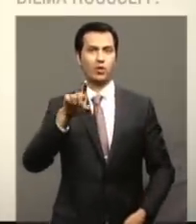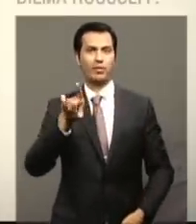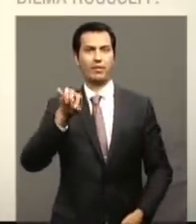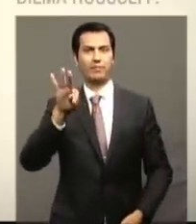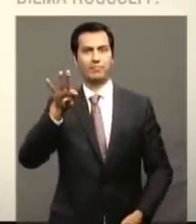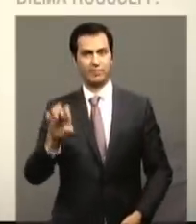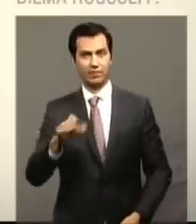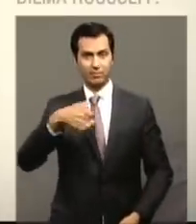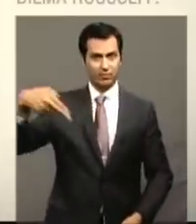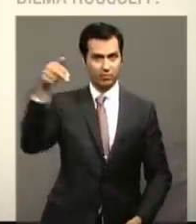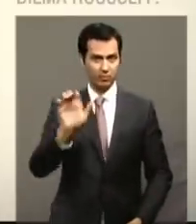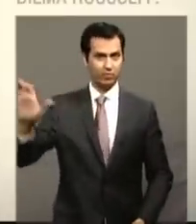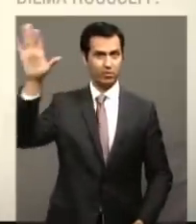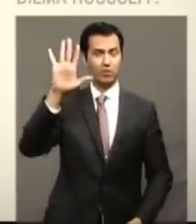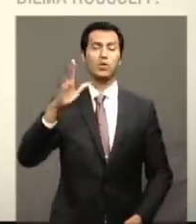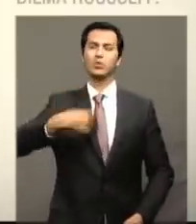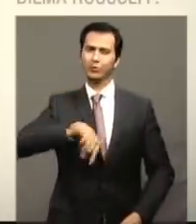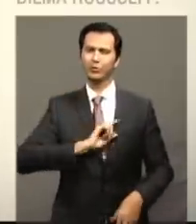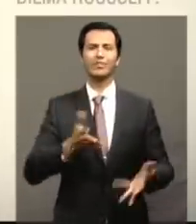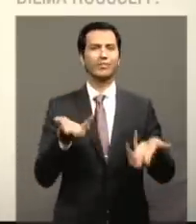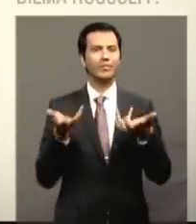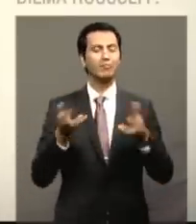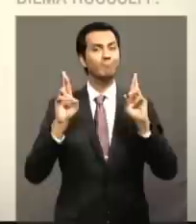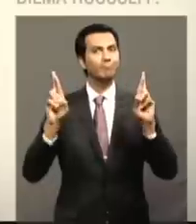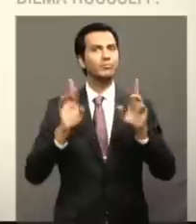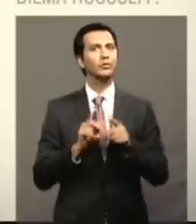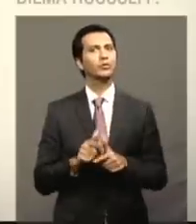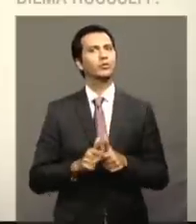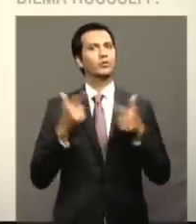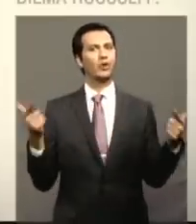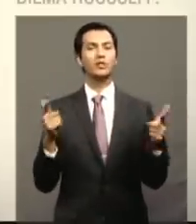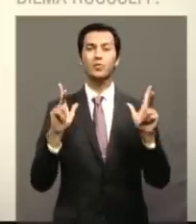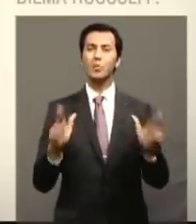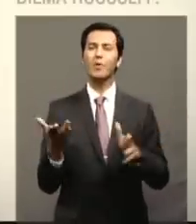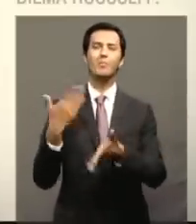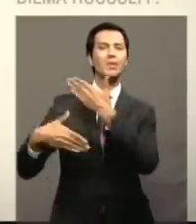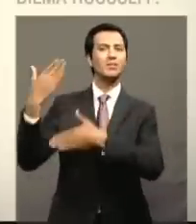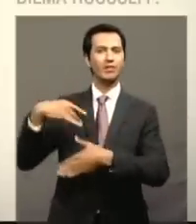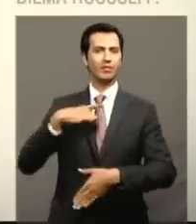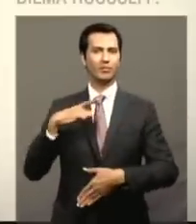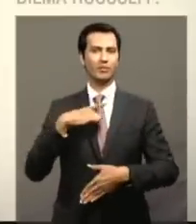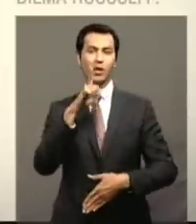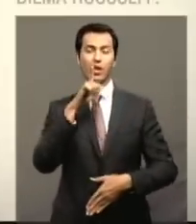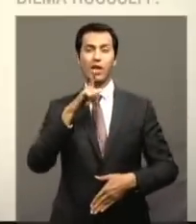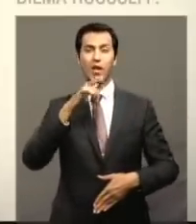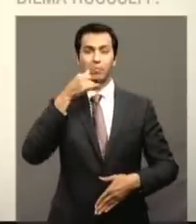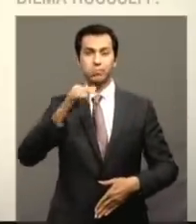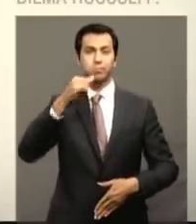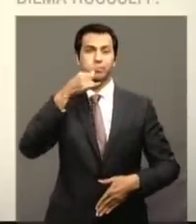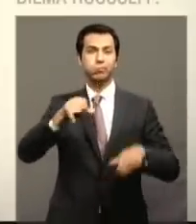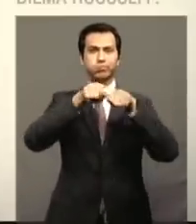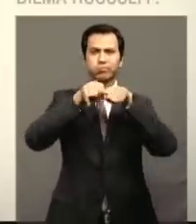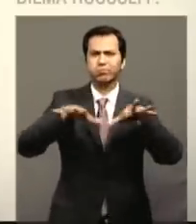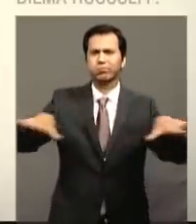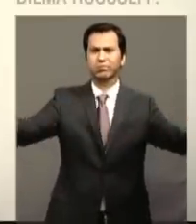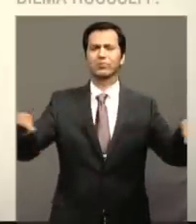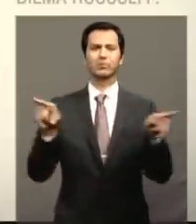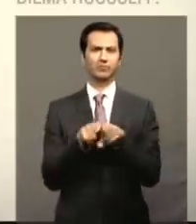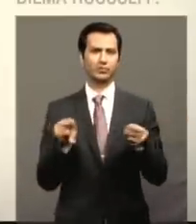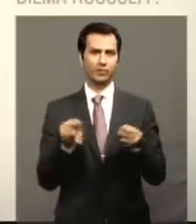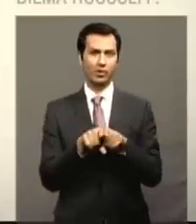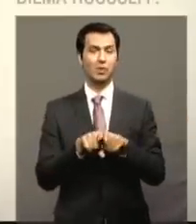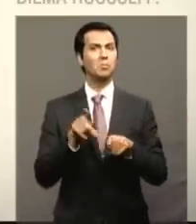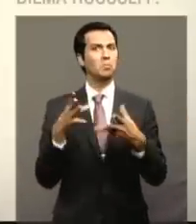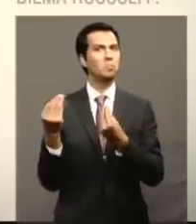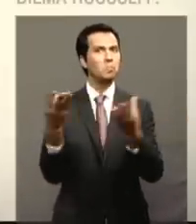mesmo sucesso que tivemos com o luz para todos que mudou a vida de Tanta gente ao fornecer energia elétrica